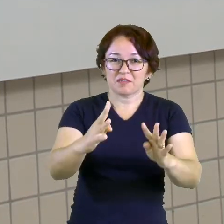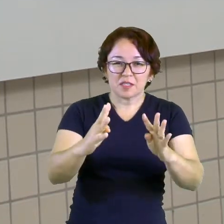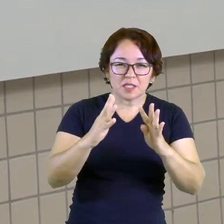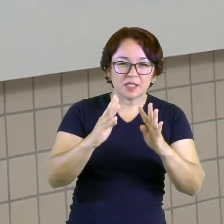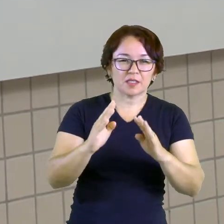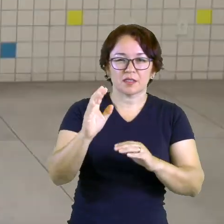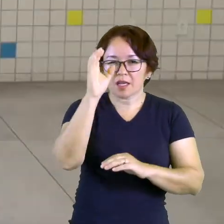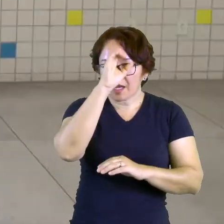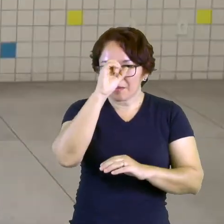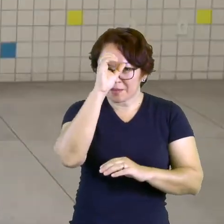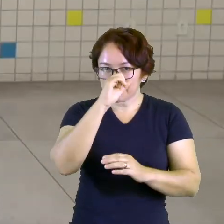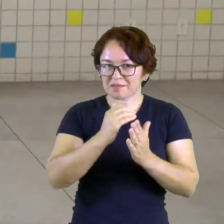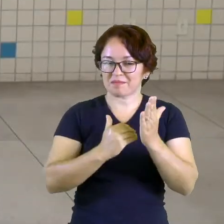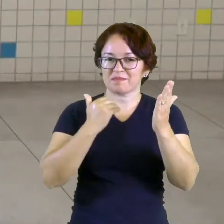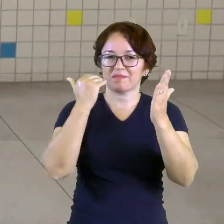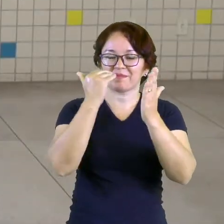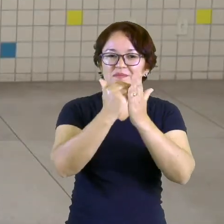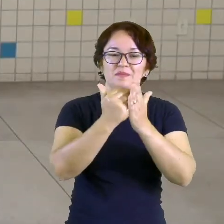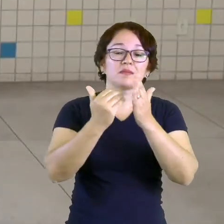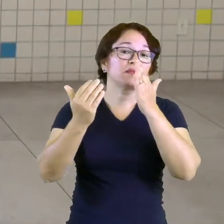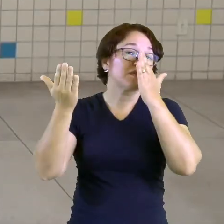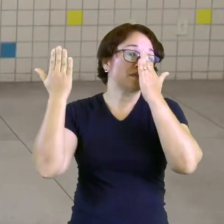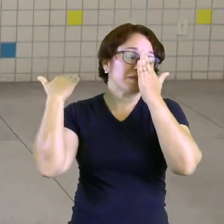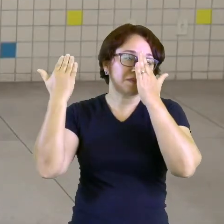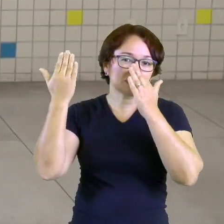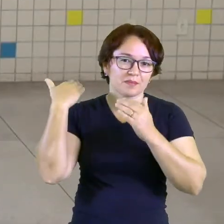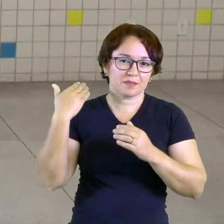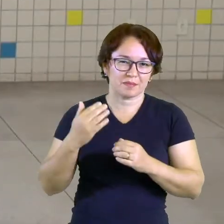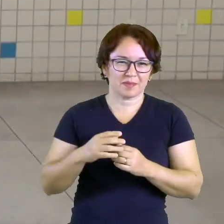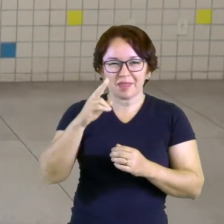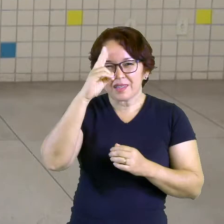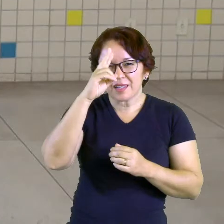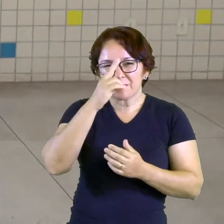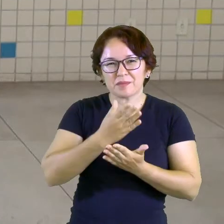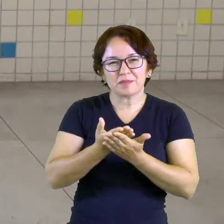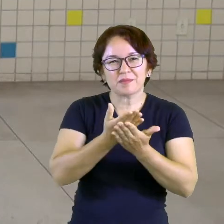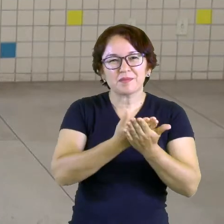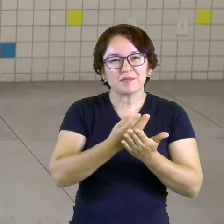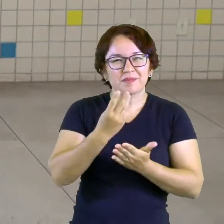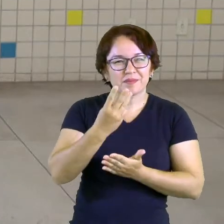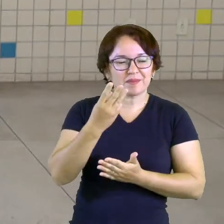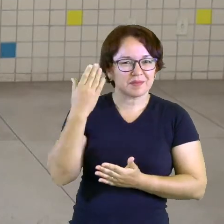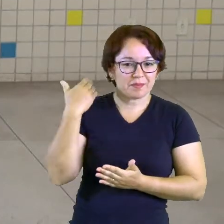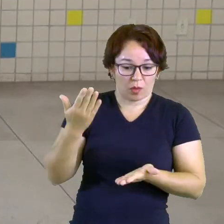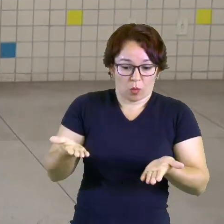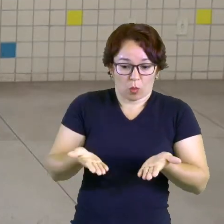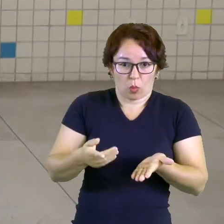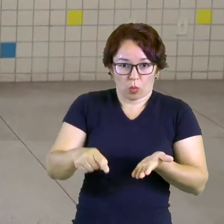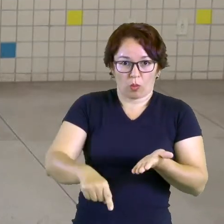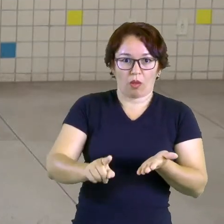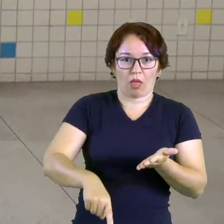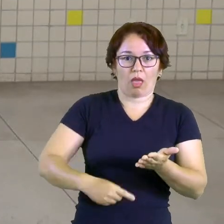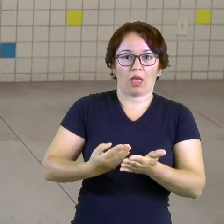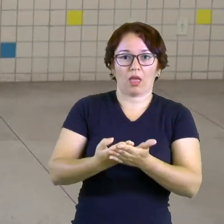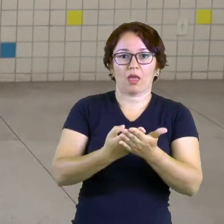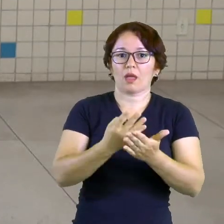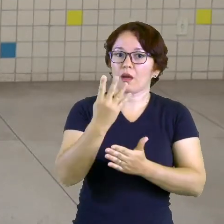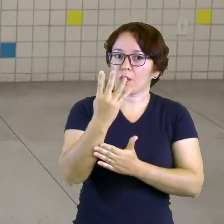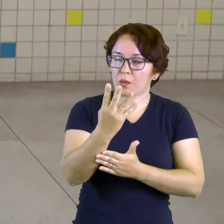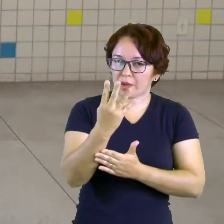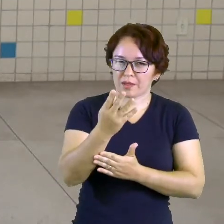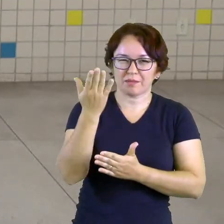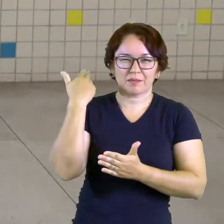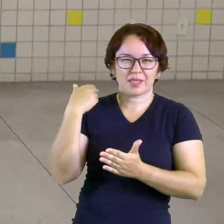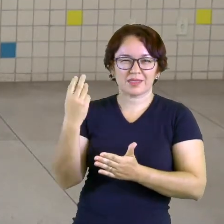aulas. Na aula passada, nossa terceira aula, hoje nós estamos na 4ª aula, nós estudamos sobre